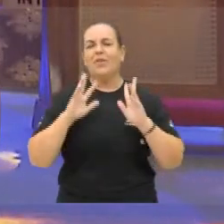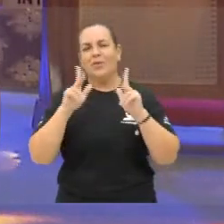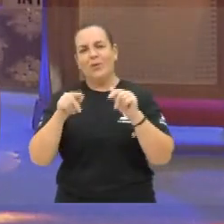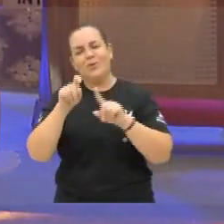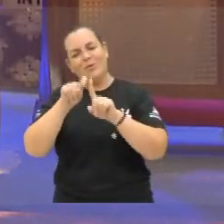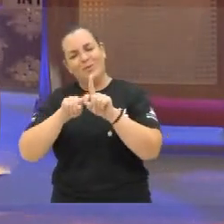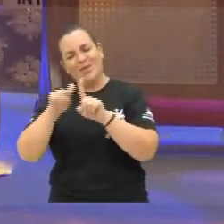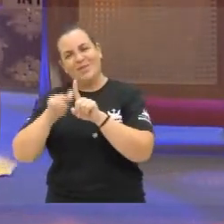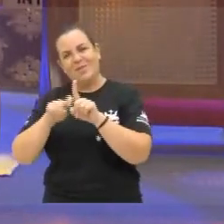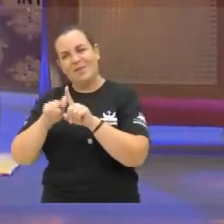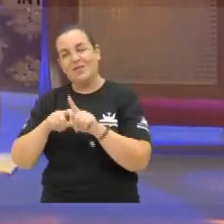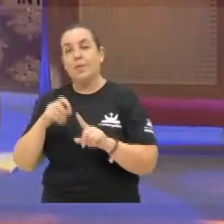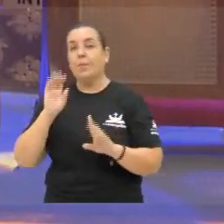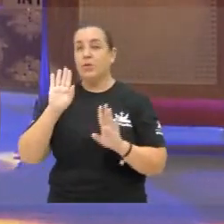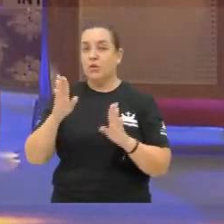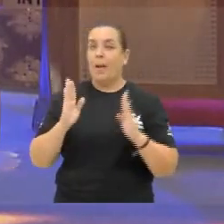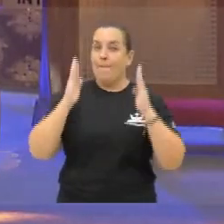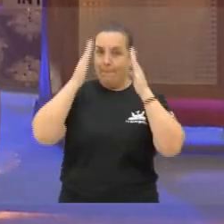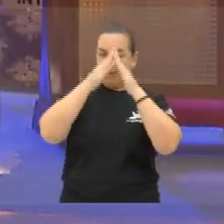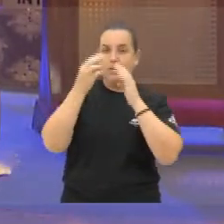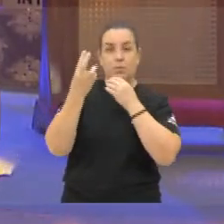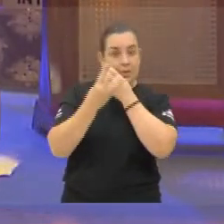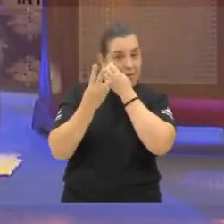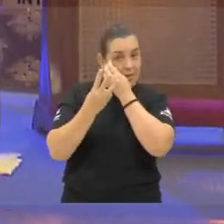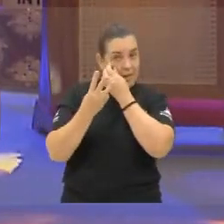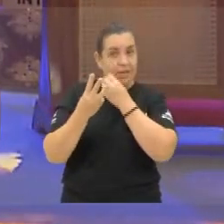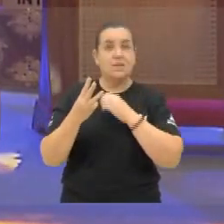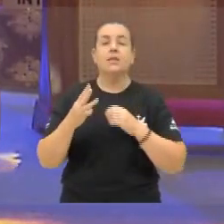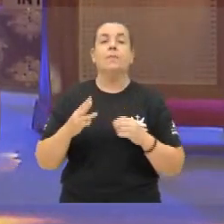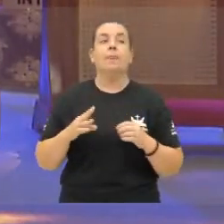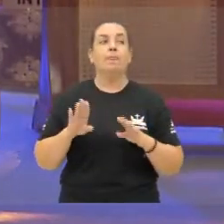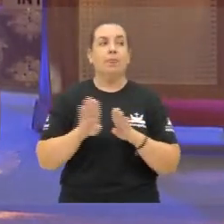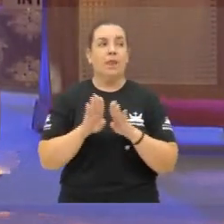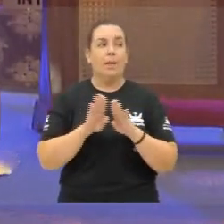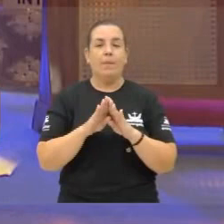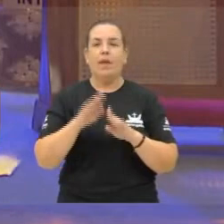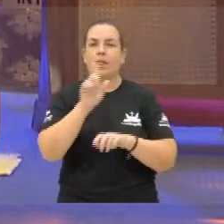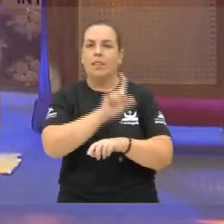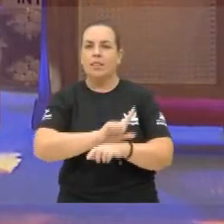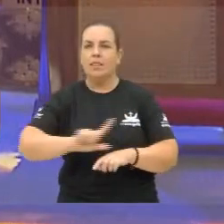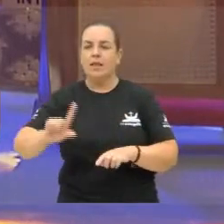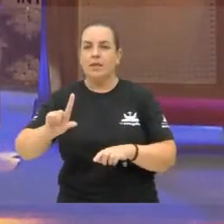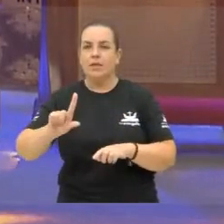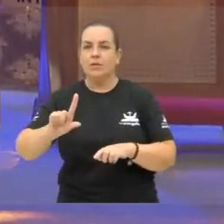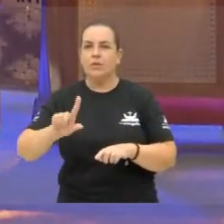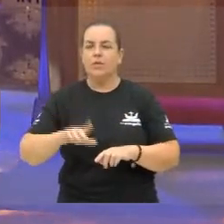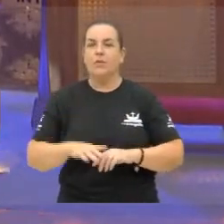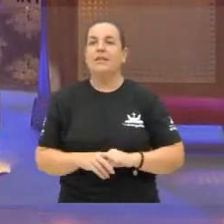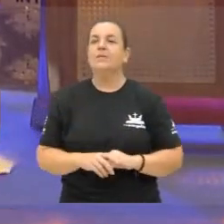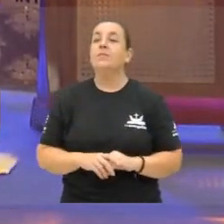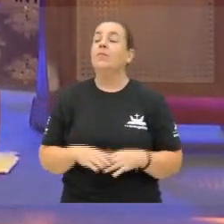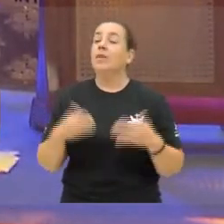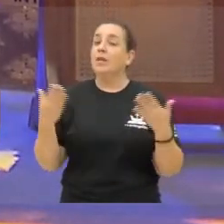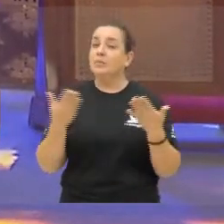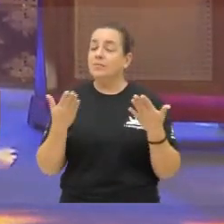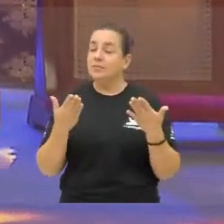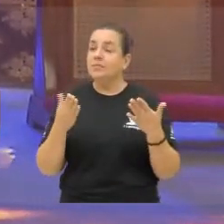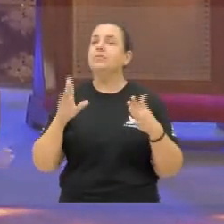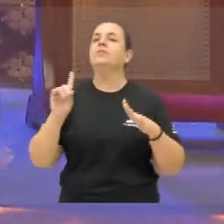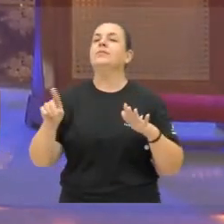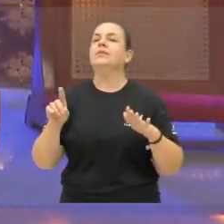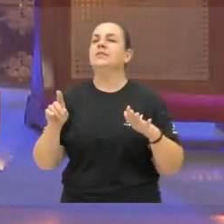mais de 13 bispos, vários leigos. Se falando da noite de louvor, nosso grupo de oração nacional,